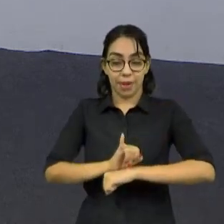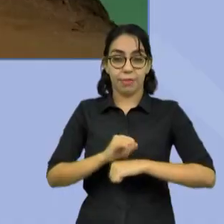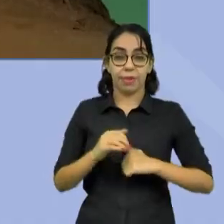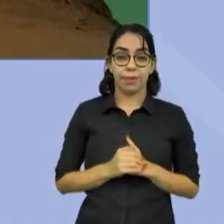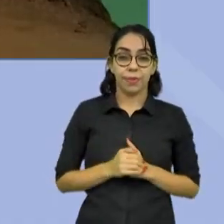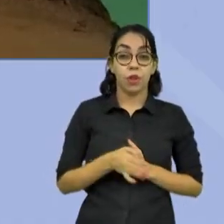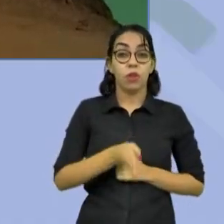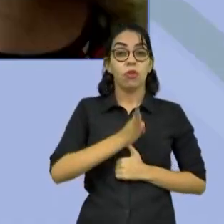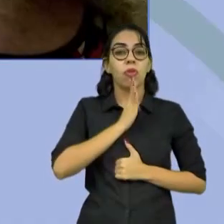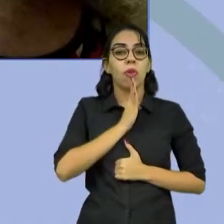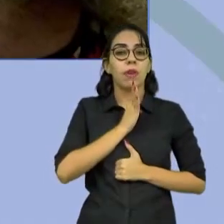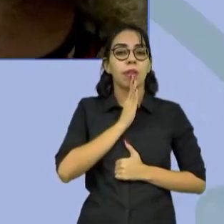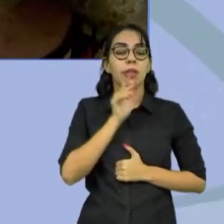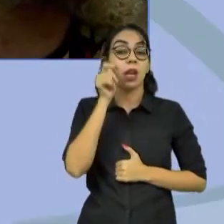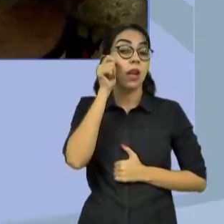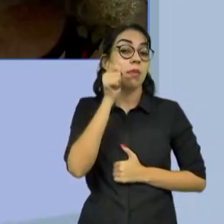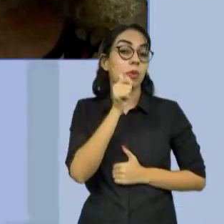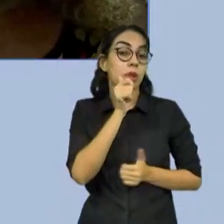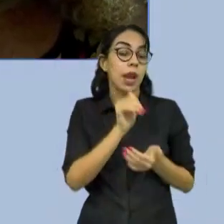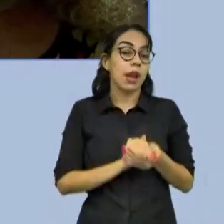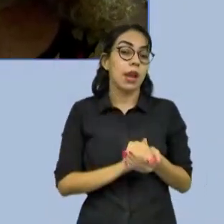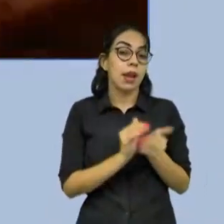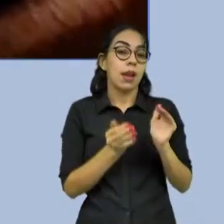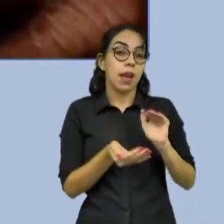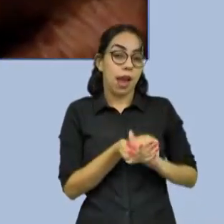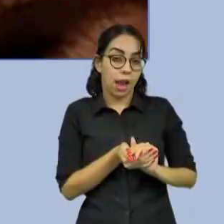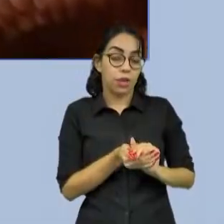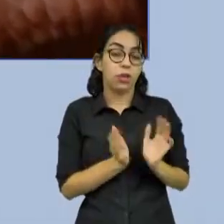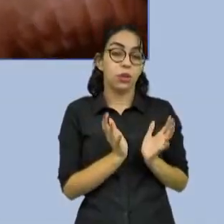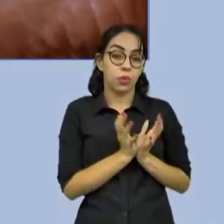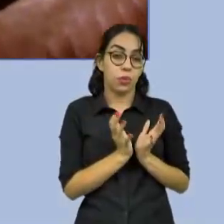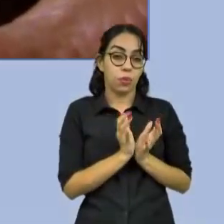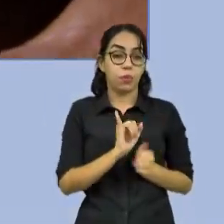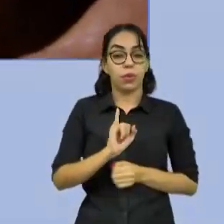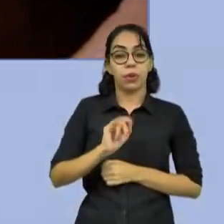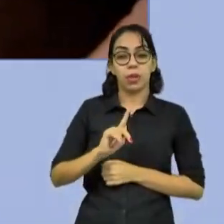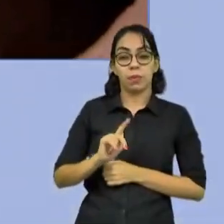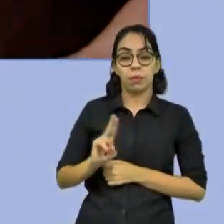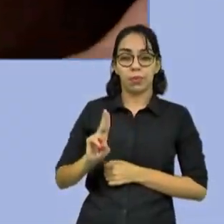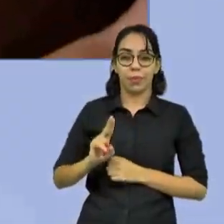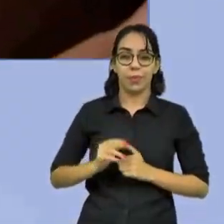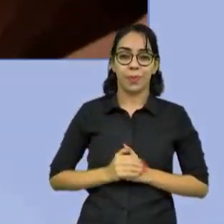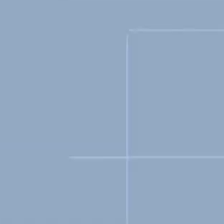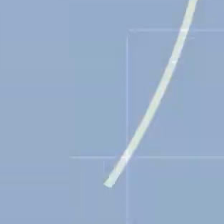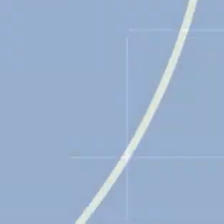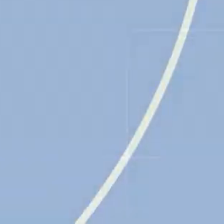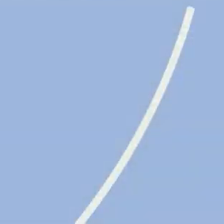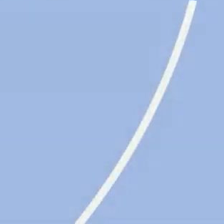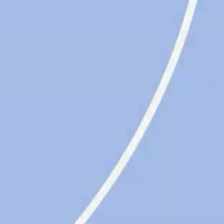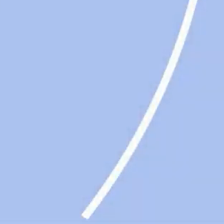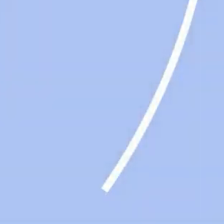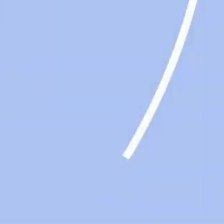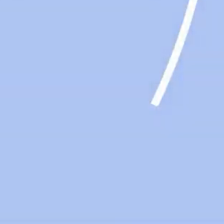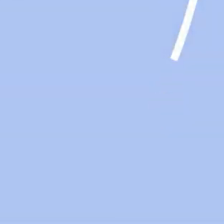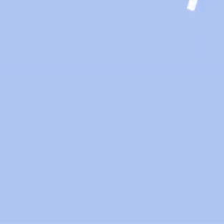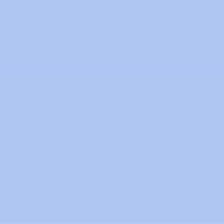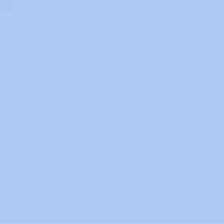das artesãs da comunidade da Alegria em Ipu. Em instantes.